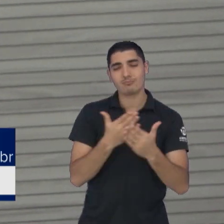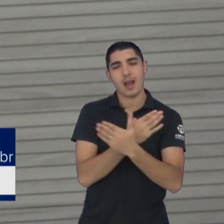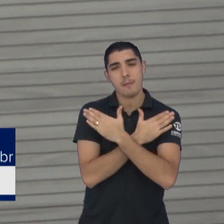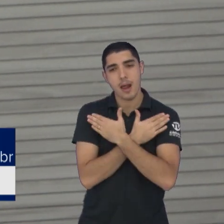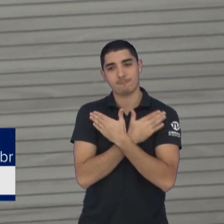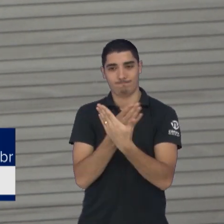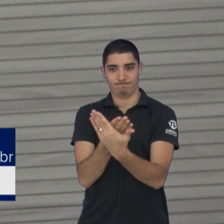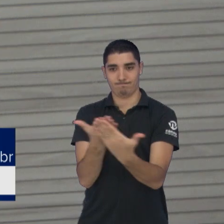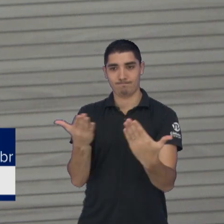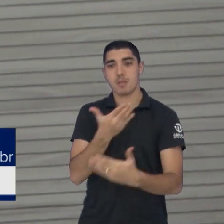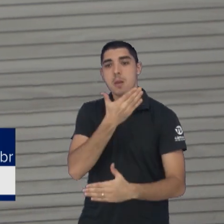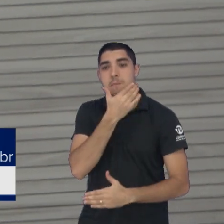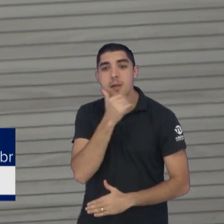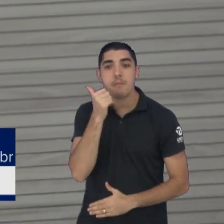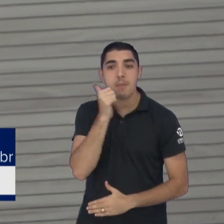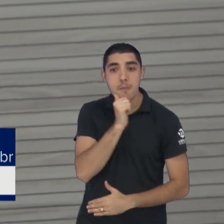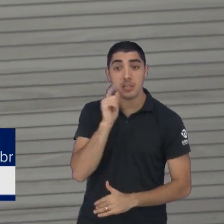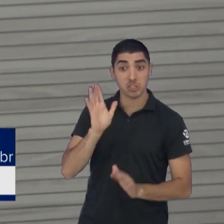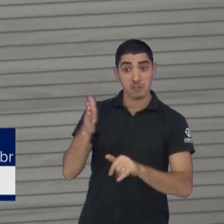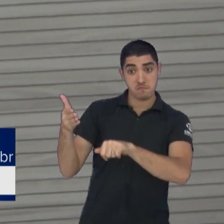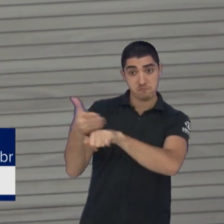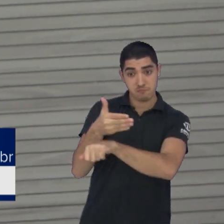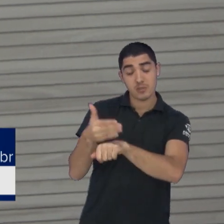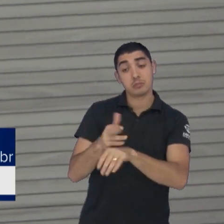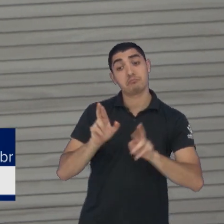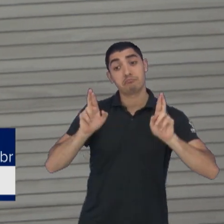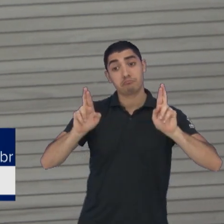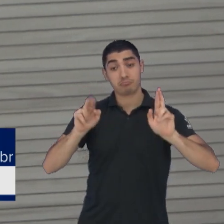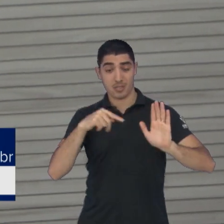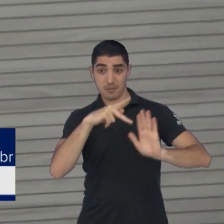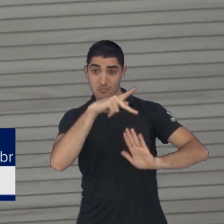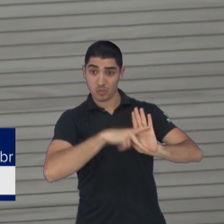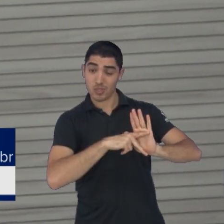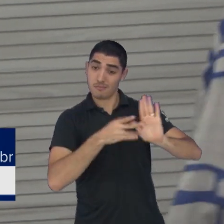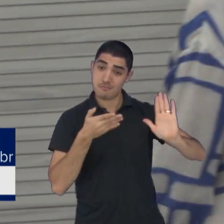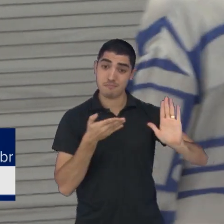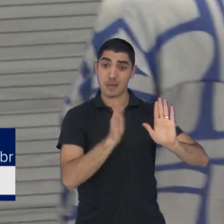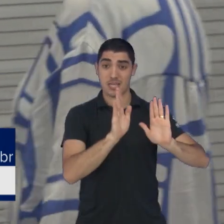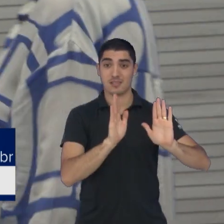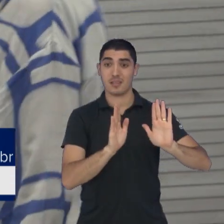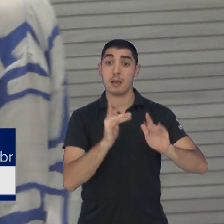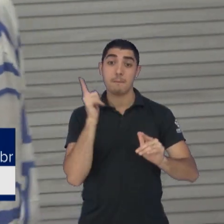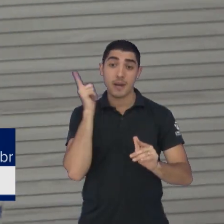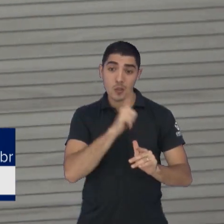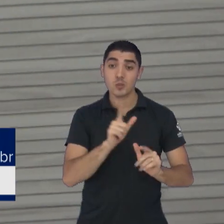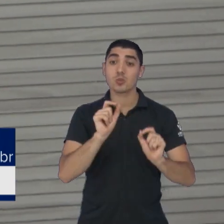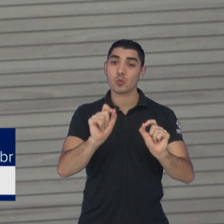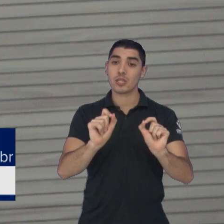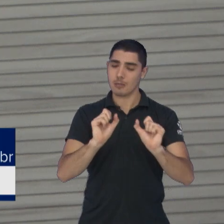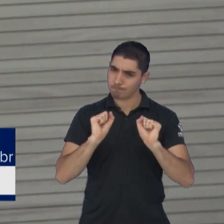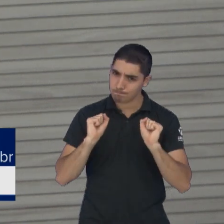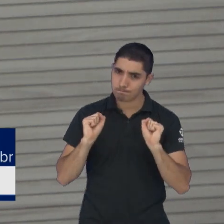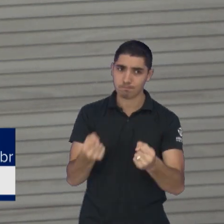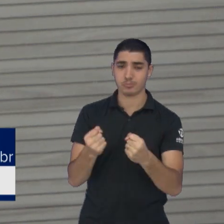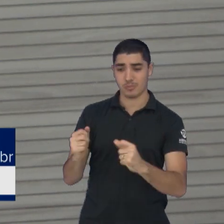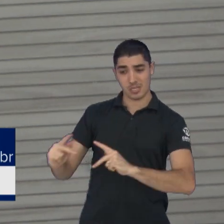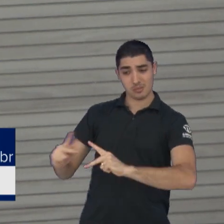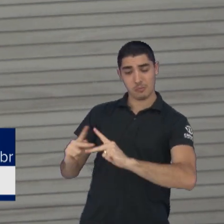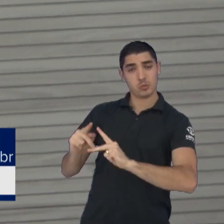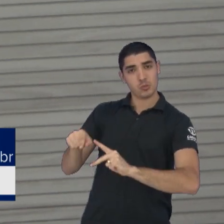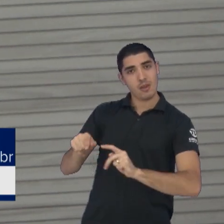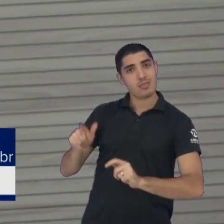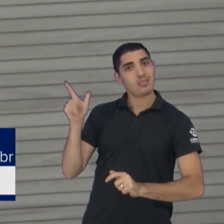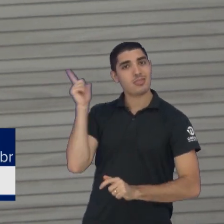pais que estiveram lá, que a gente possa ter esse projeto aprovado, ser colocado em prática para a gente ter uma São José mais